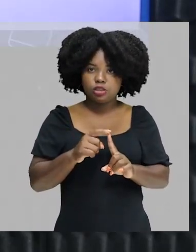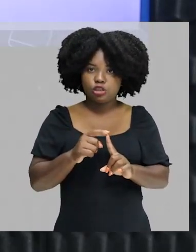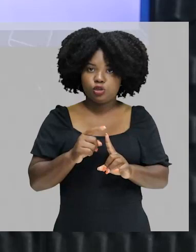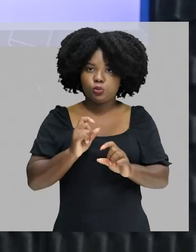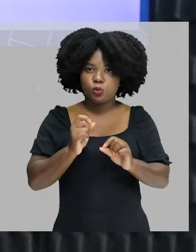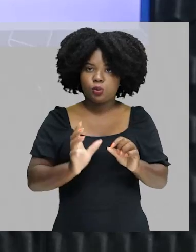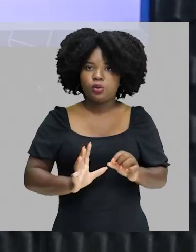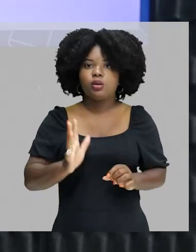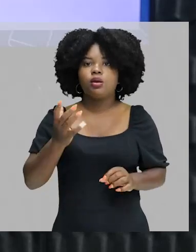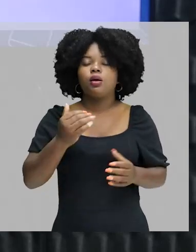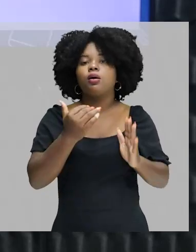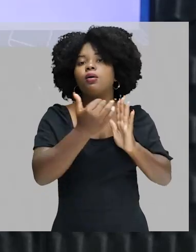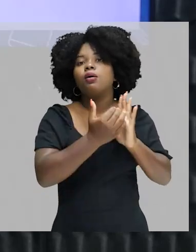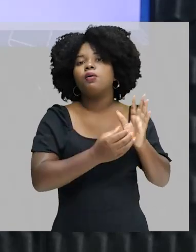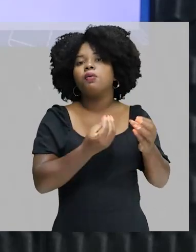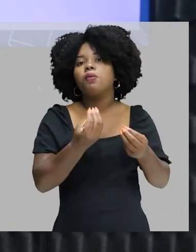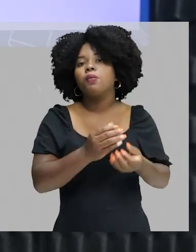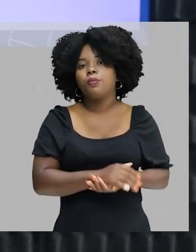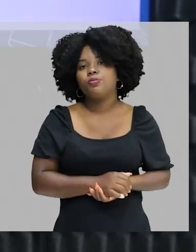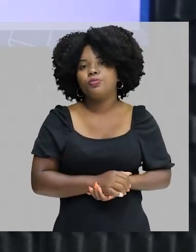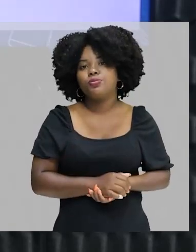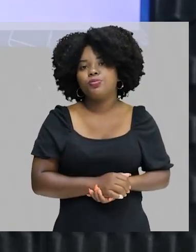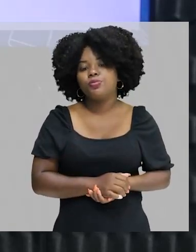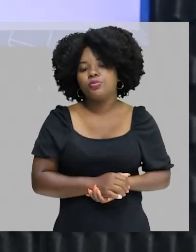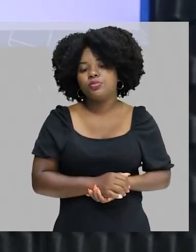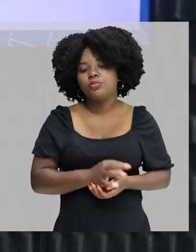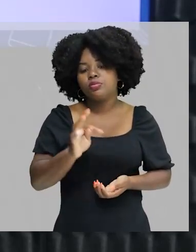polímero nós classificamos como polímeros